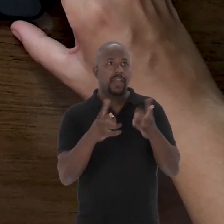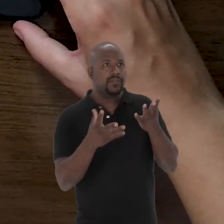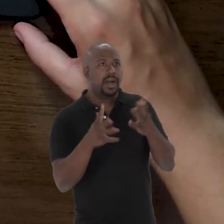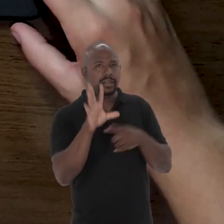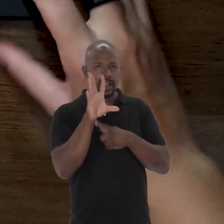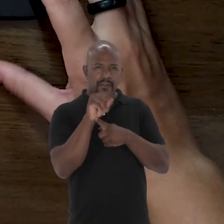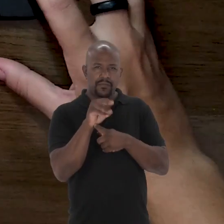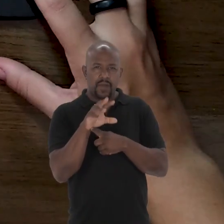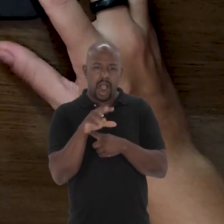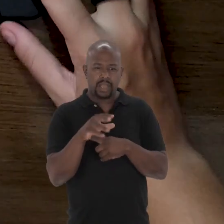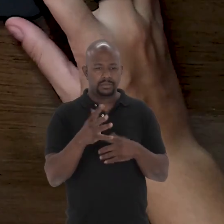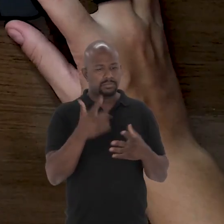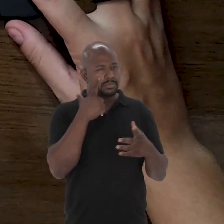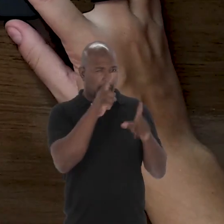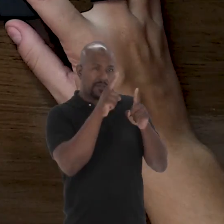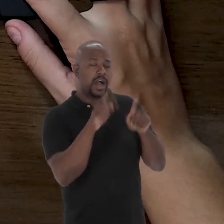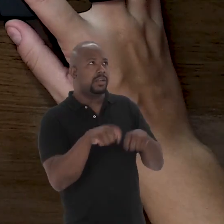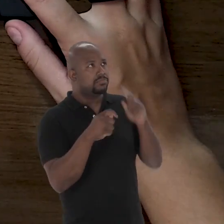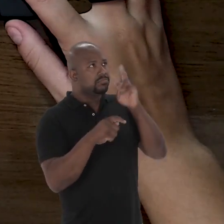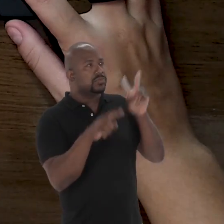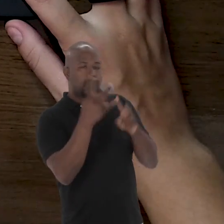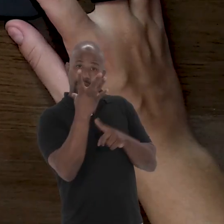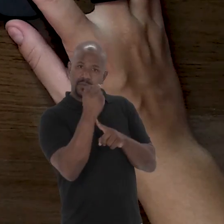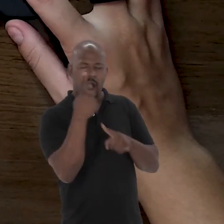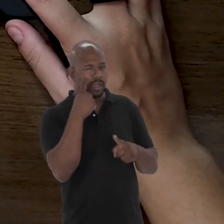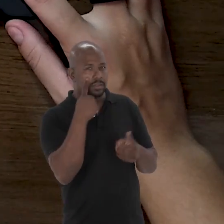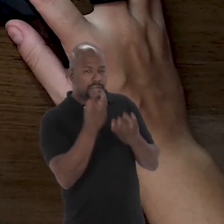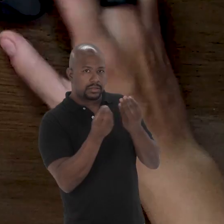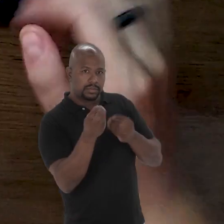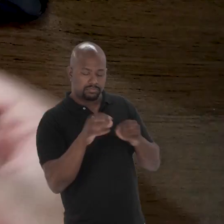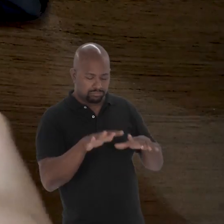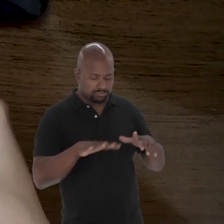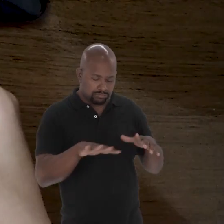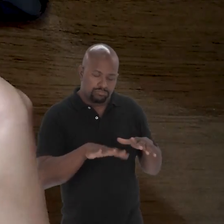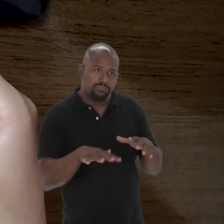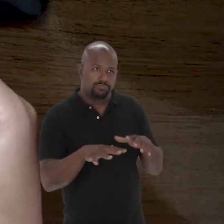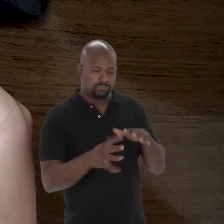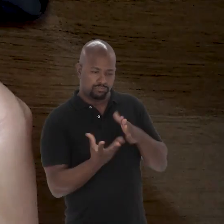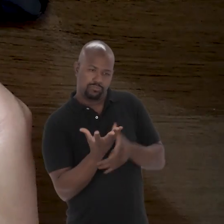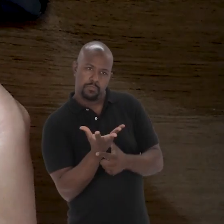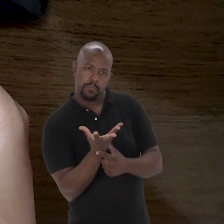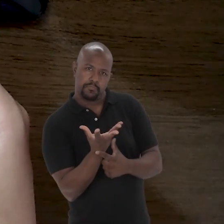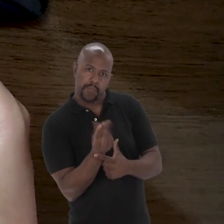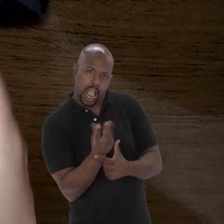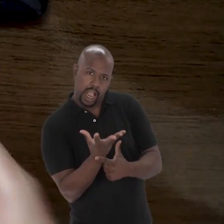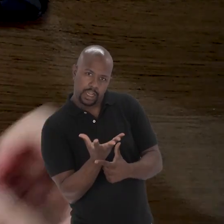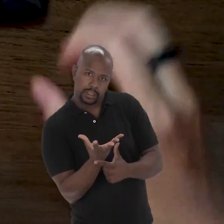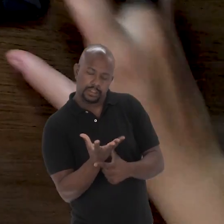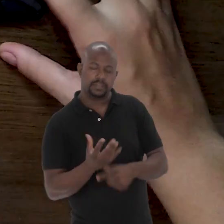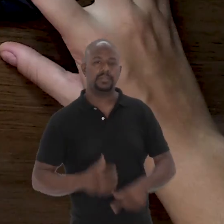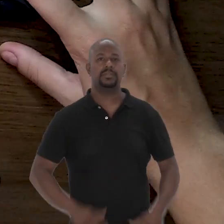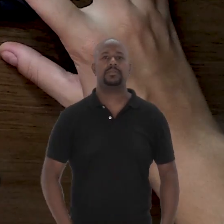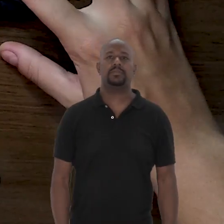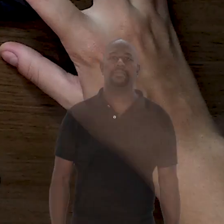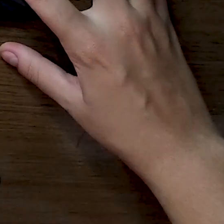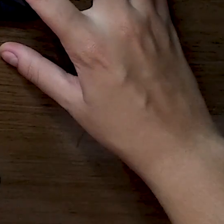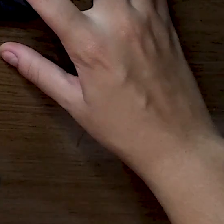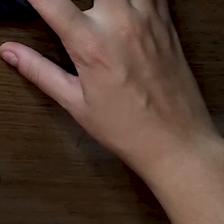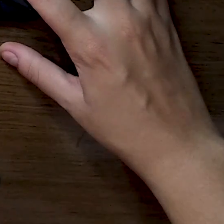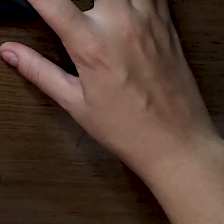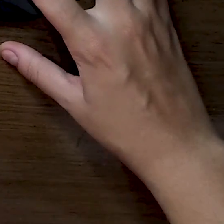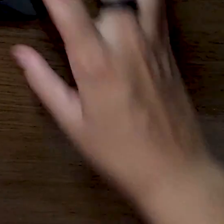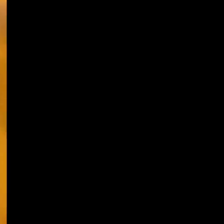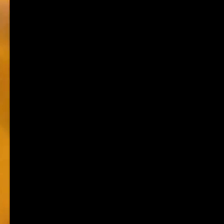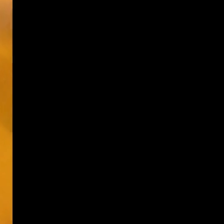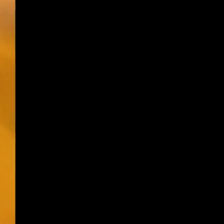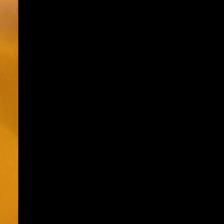tirar a foto, mas vocês podem ter uma ideia de como a foto está ficando aqui pela parte de baixo. Ajuste o postal. Elementos. Agora vocês vão ver a foto.